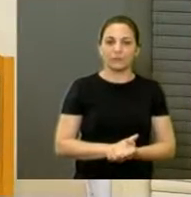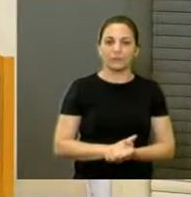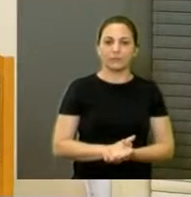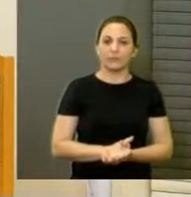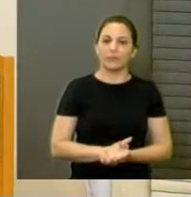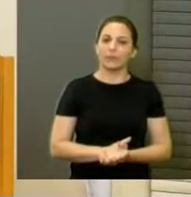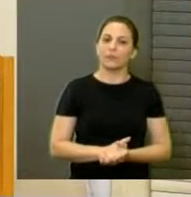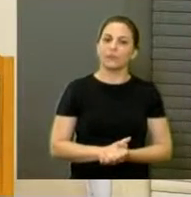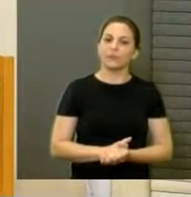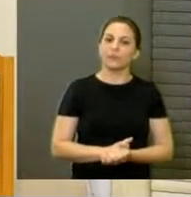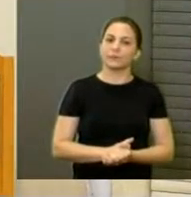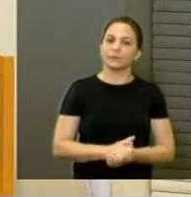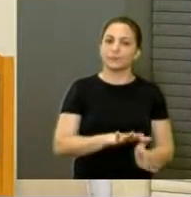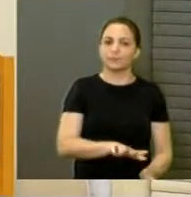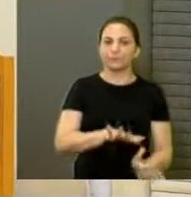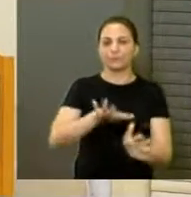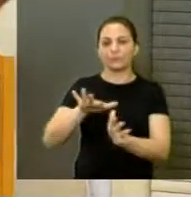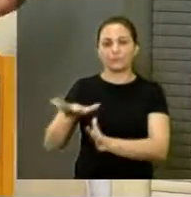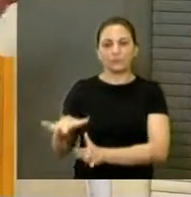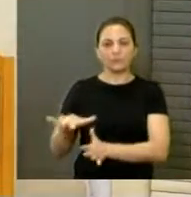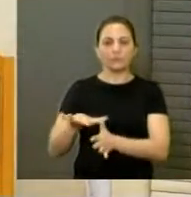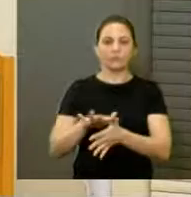com relação, né,